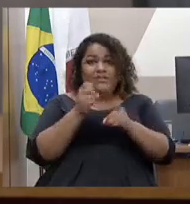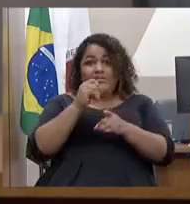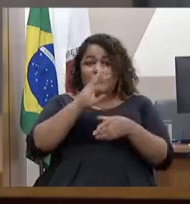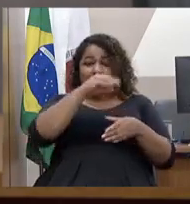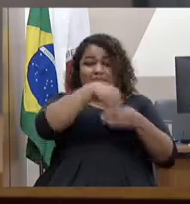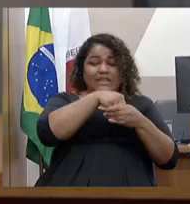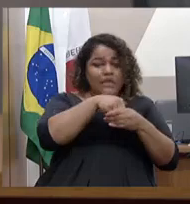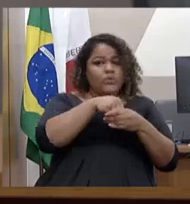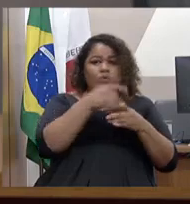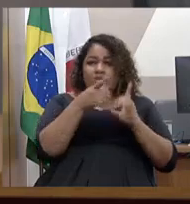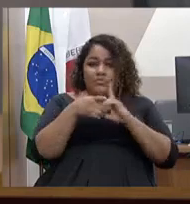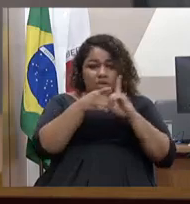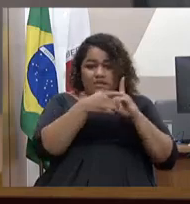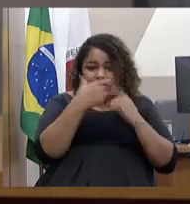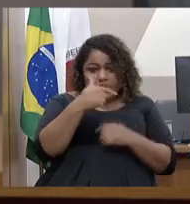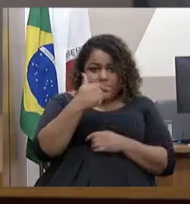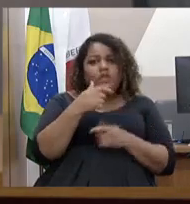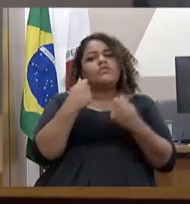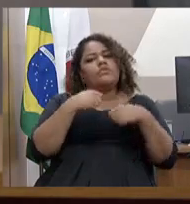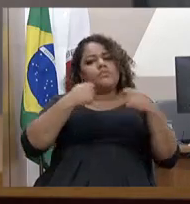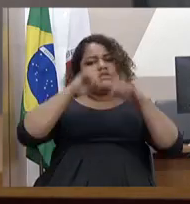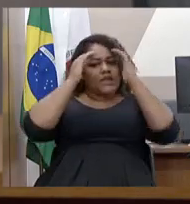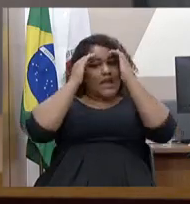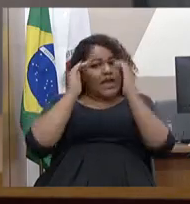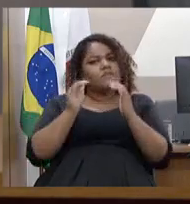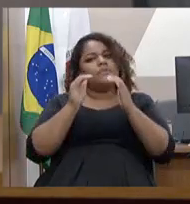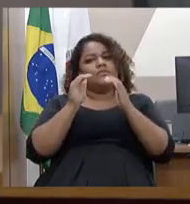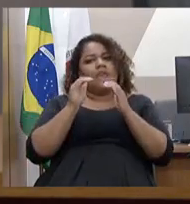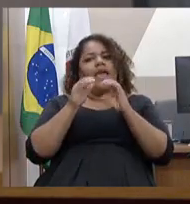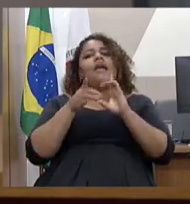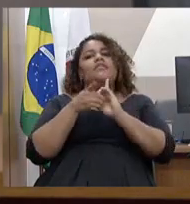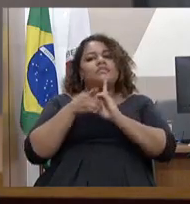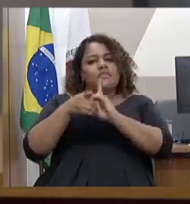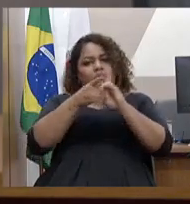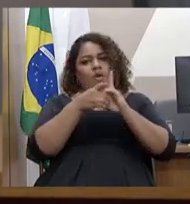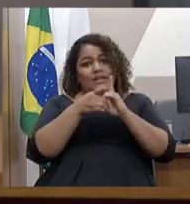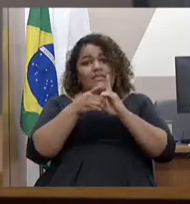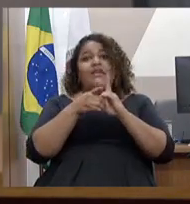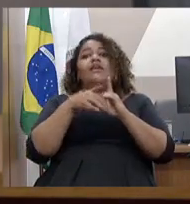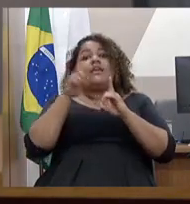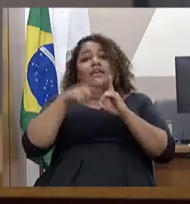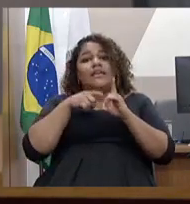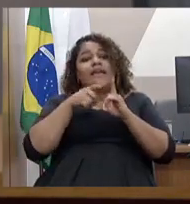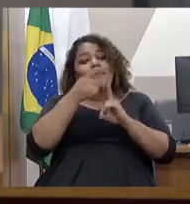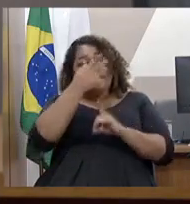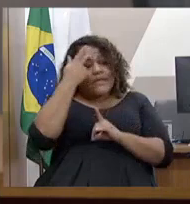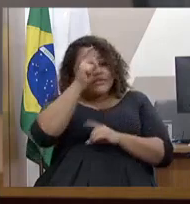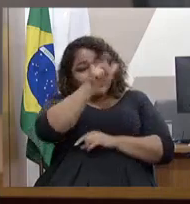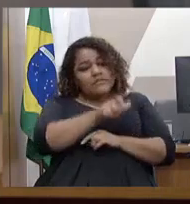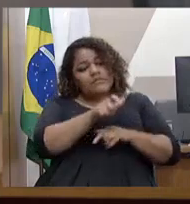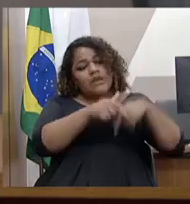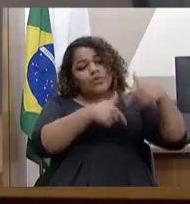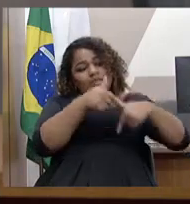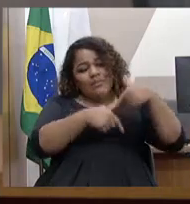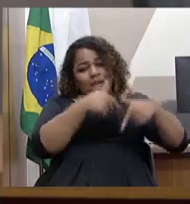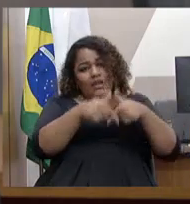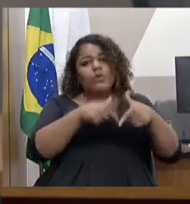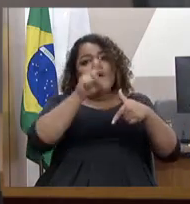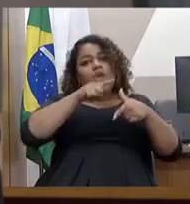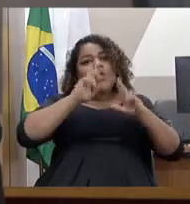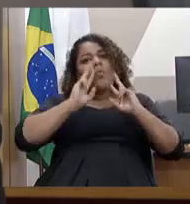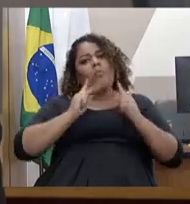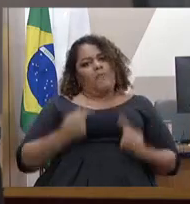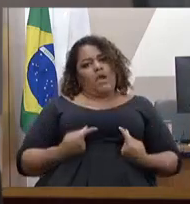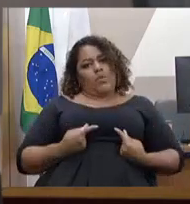né então respeito a condição de pessoa humana do trabalhador e não de uma peça ela é sempre muito relevante